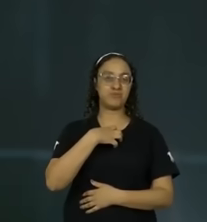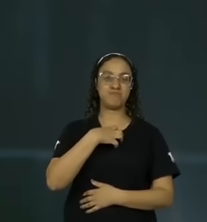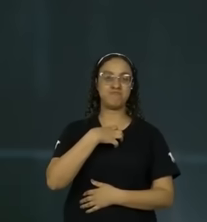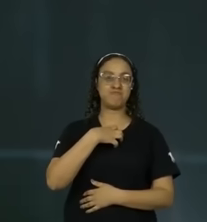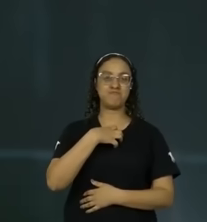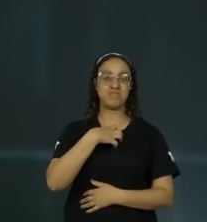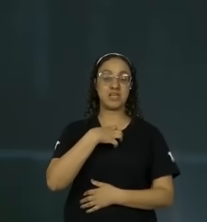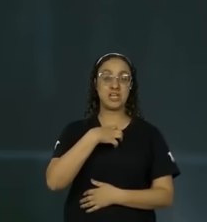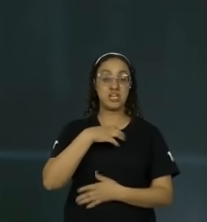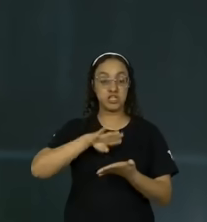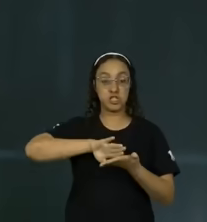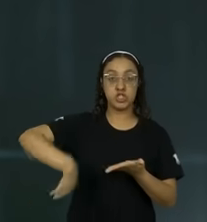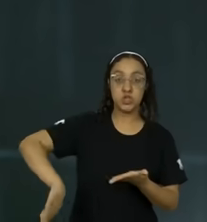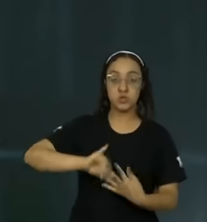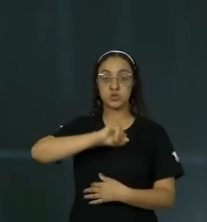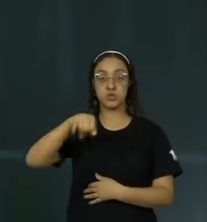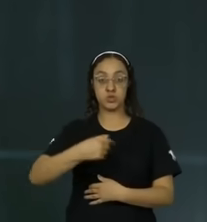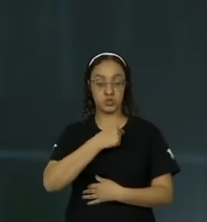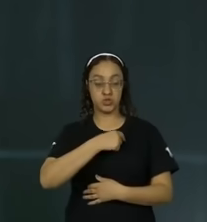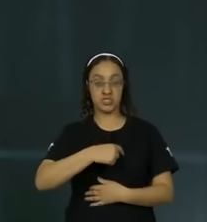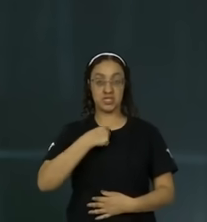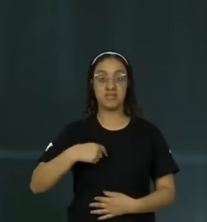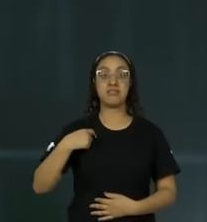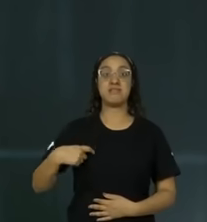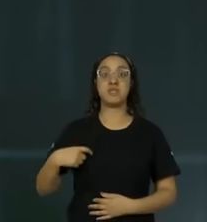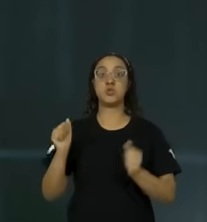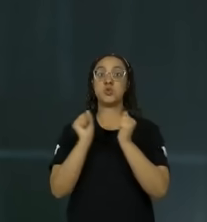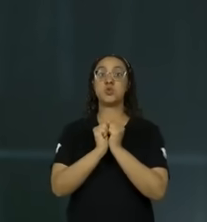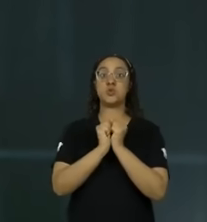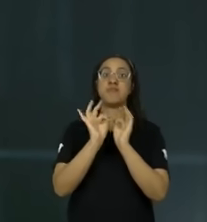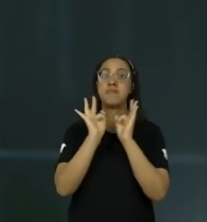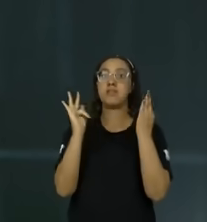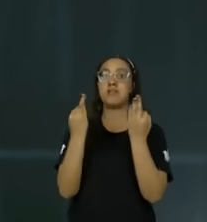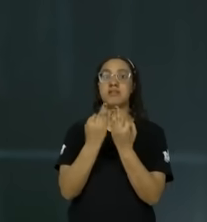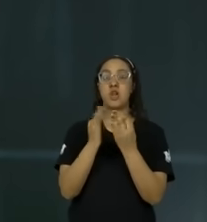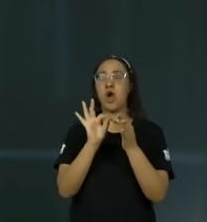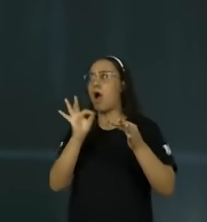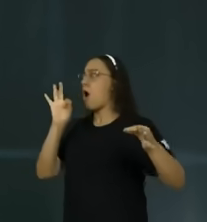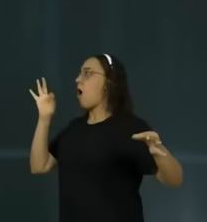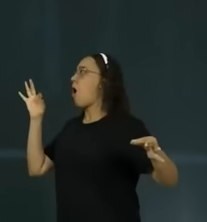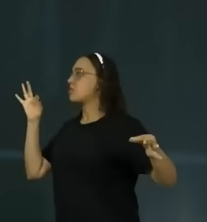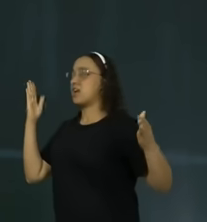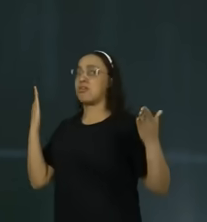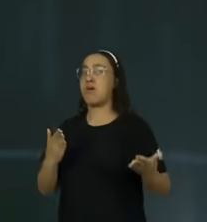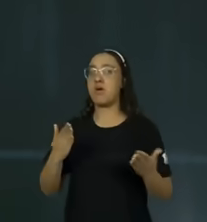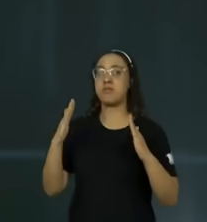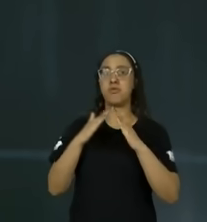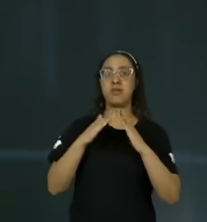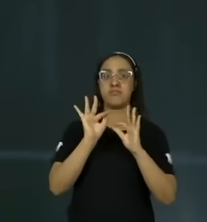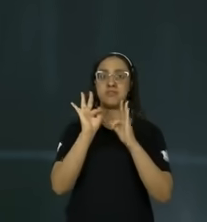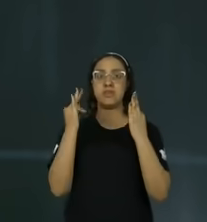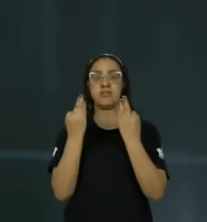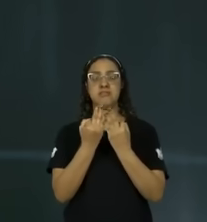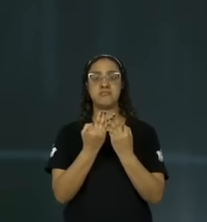caráter dele. É isso que eu admiro muito em José. Mas pastor, o que Deus tem para mim? É que agora o príncipe